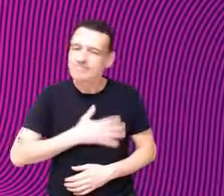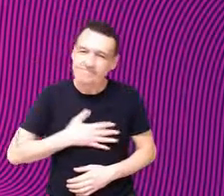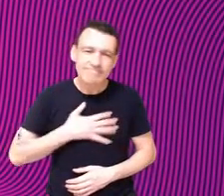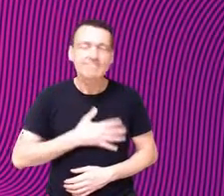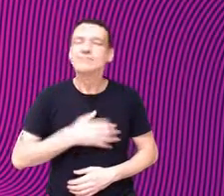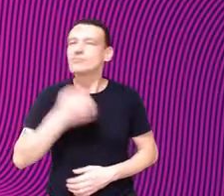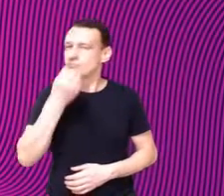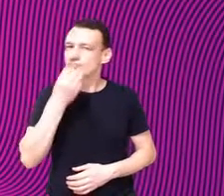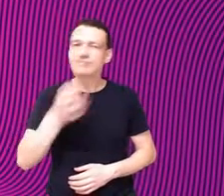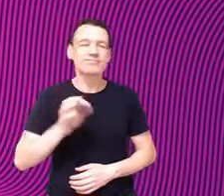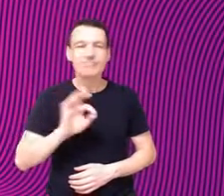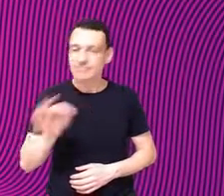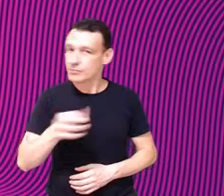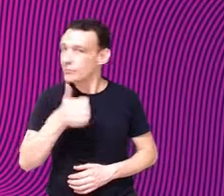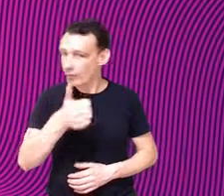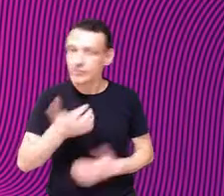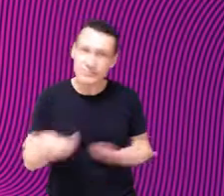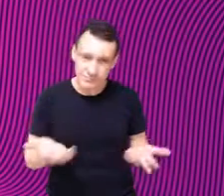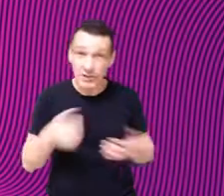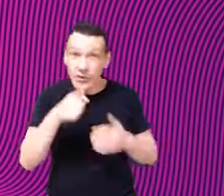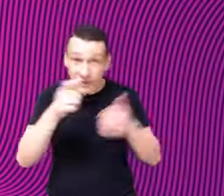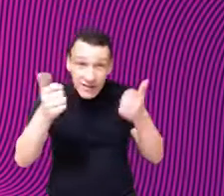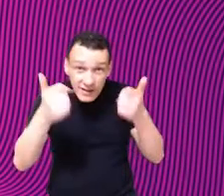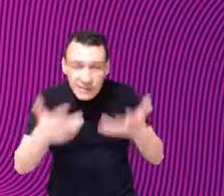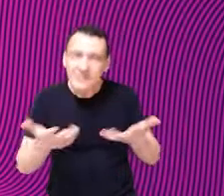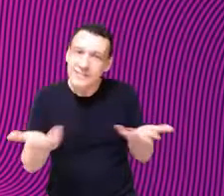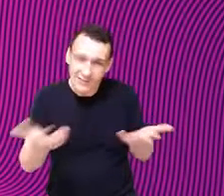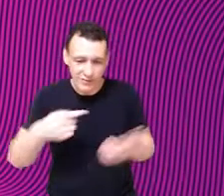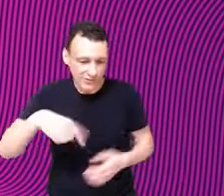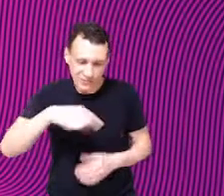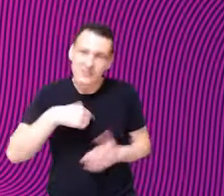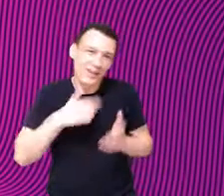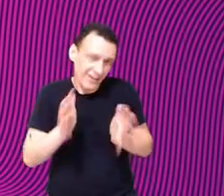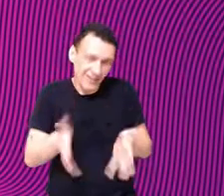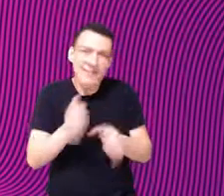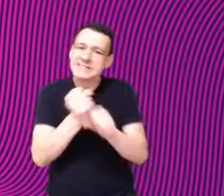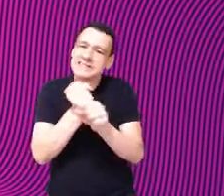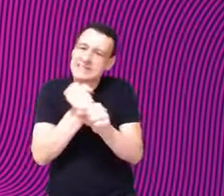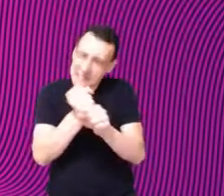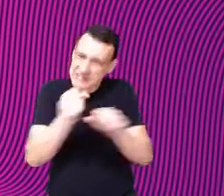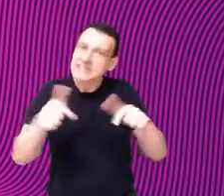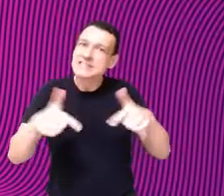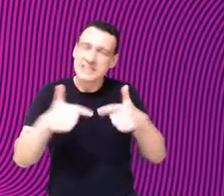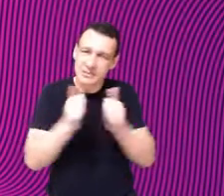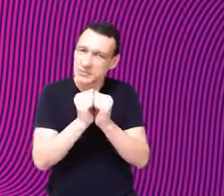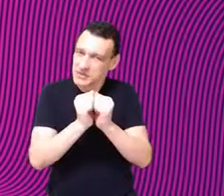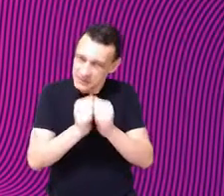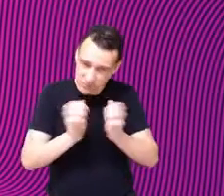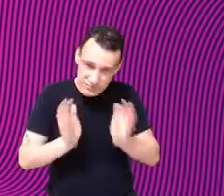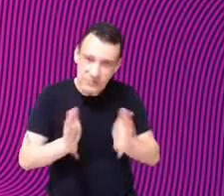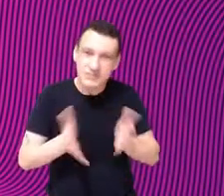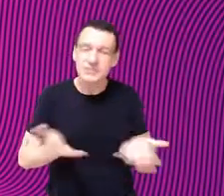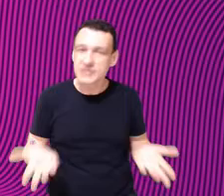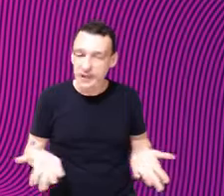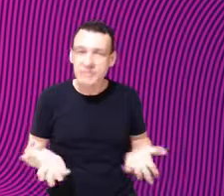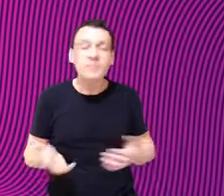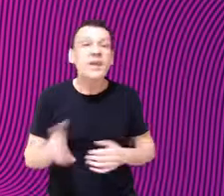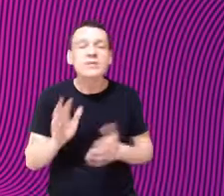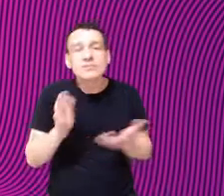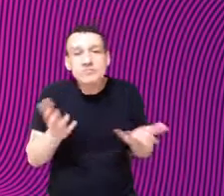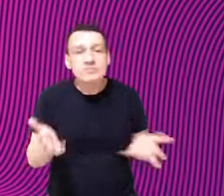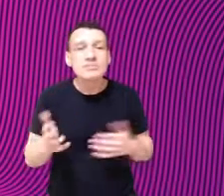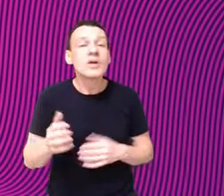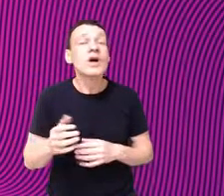nessa jornada há alguns anos, né? E em pouco tempo eu tenho a satisfação de trabalhar